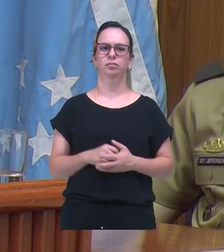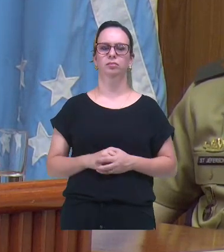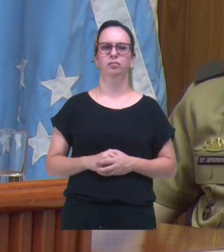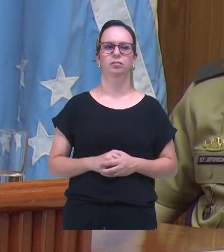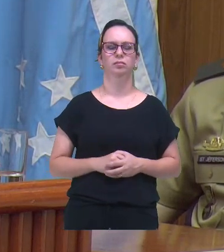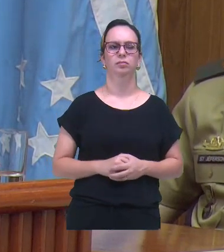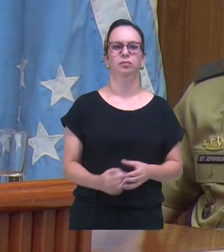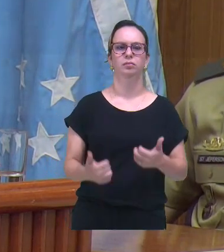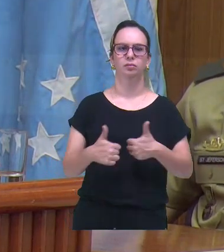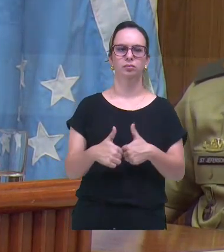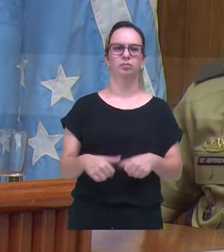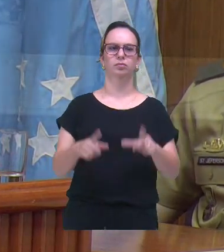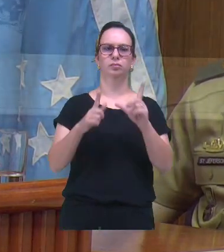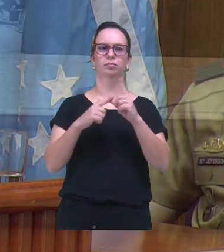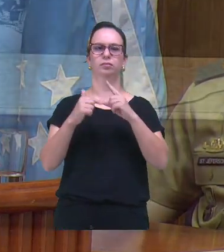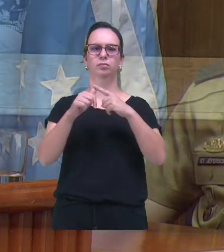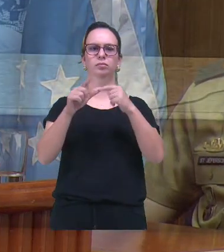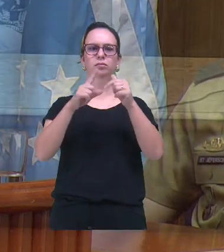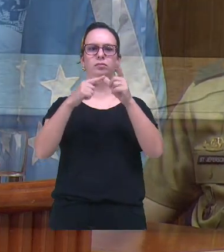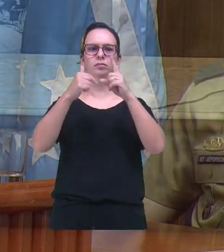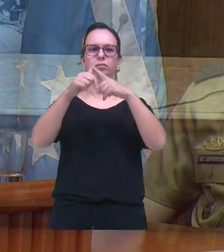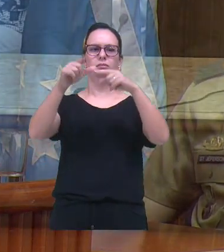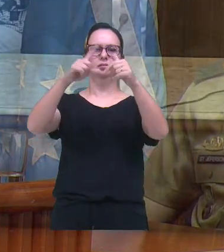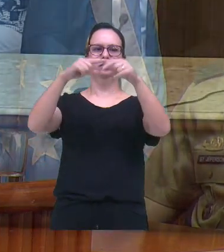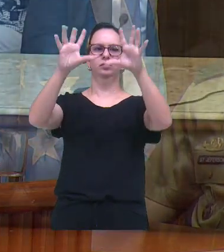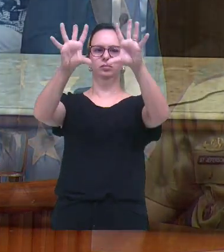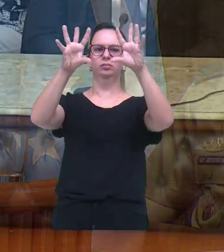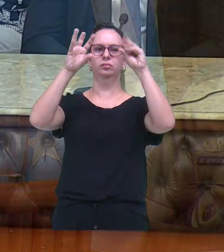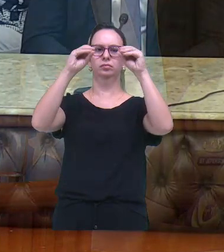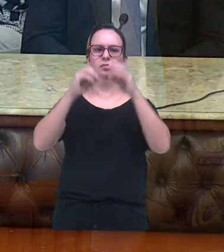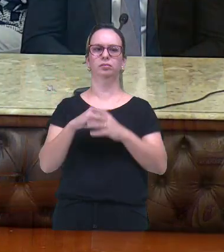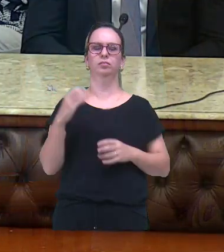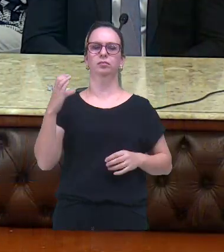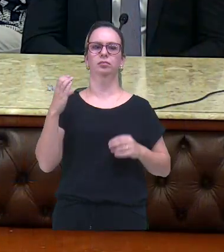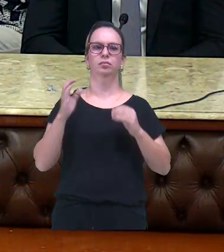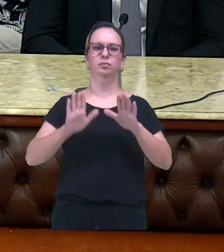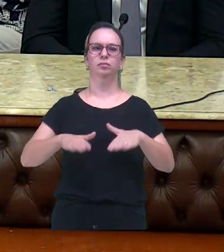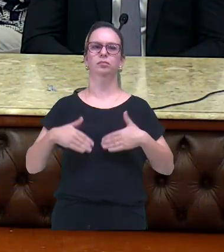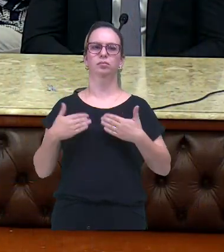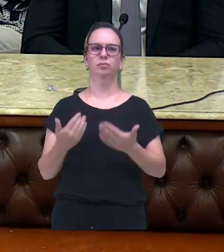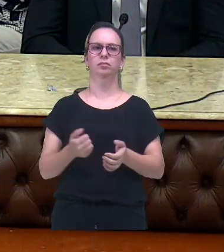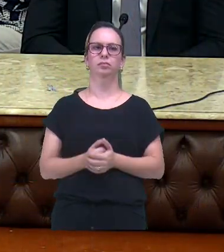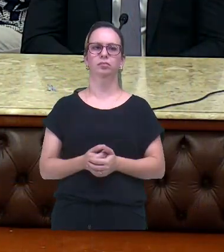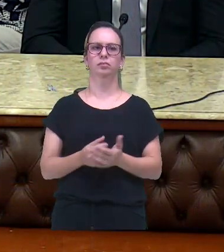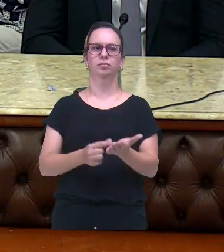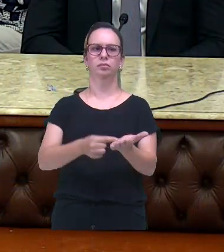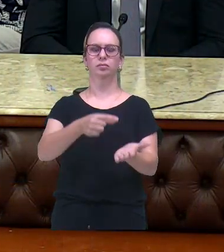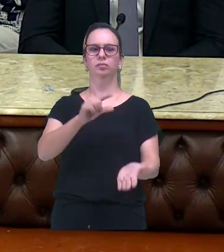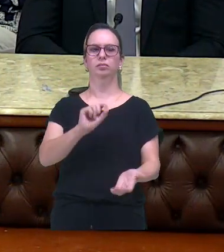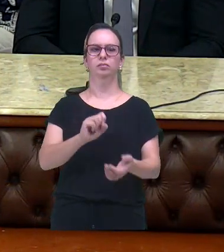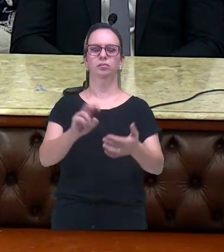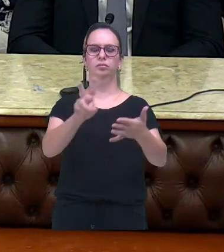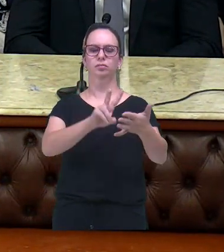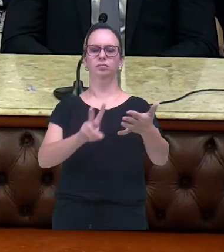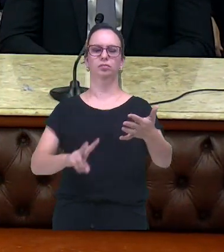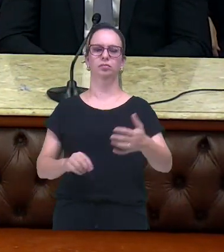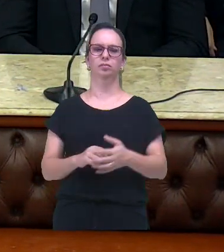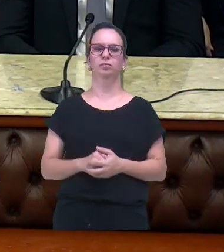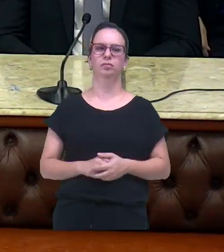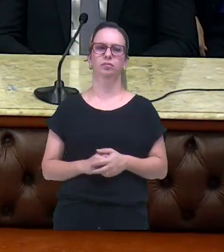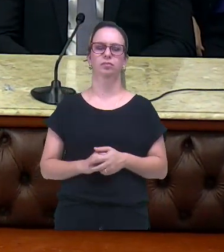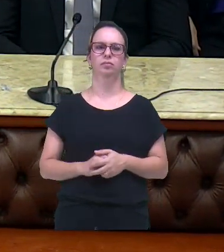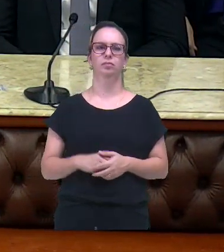Vocês que são as estrelas da noite, quero dedicar uns versos de um cordel do poeta Braulio